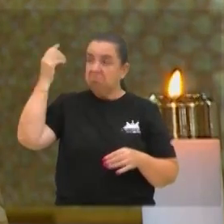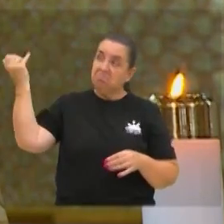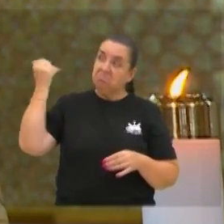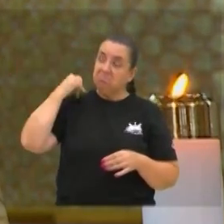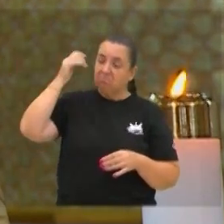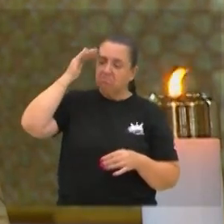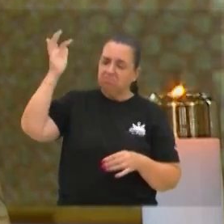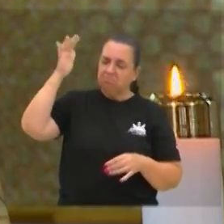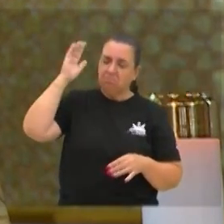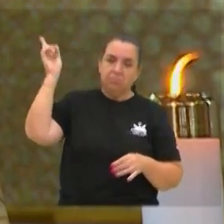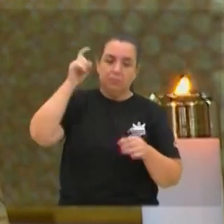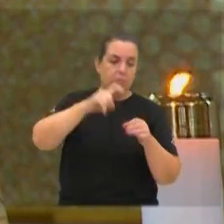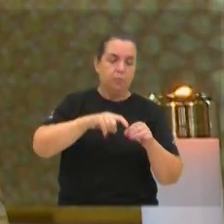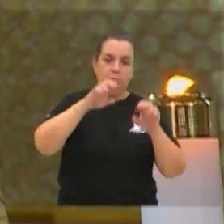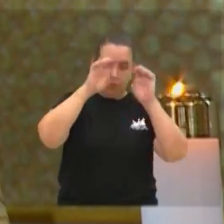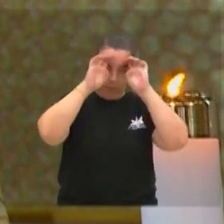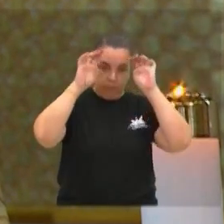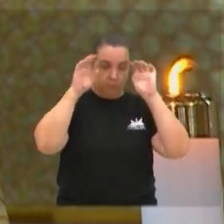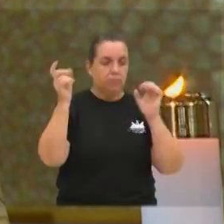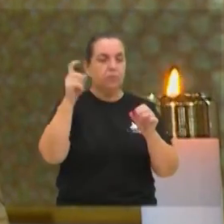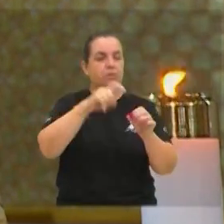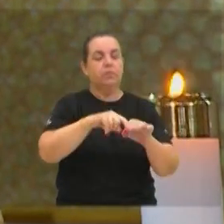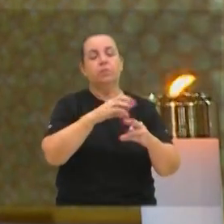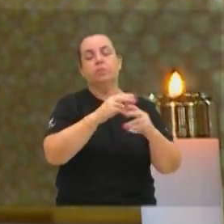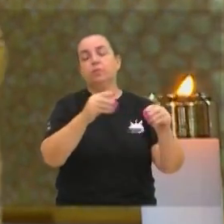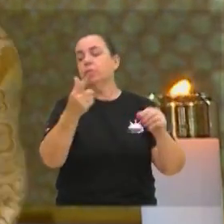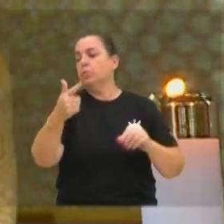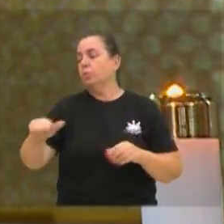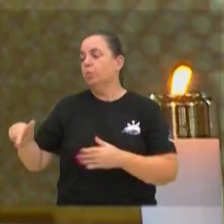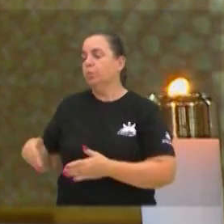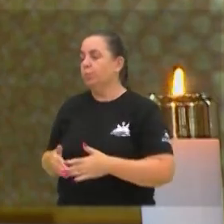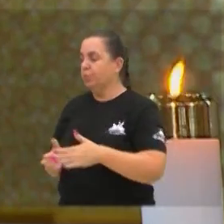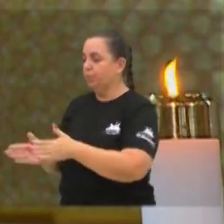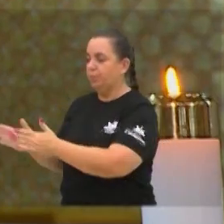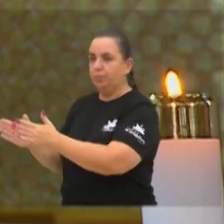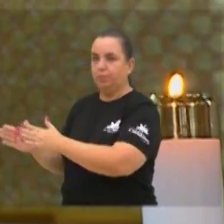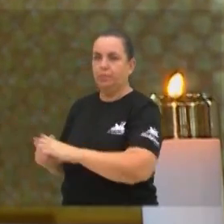Herodes, retornaram para sua terra seguindo outro caminho.